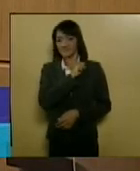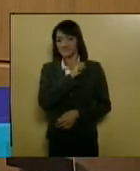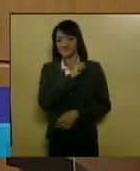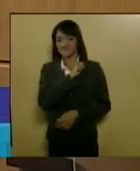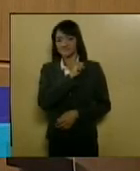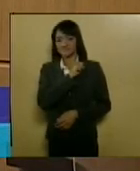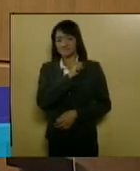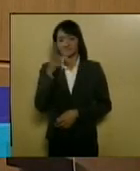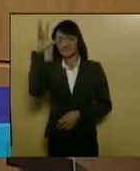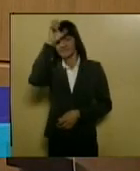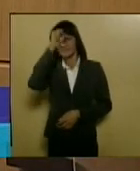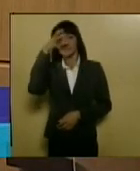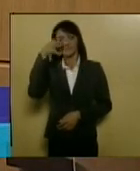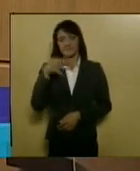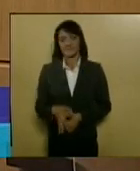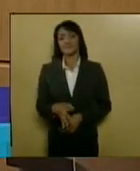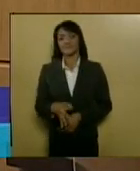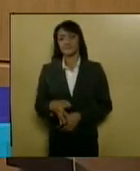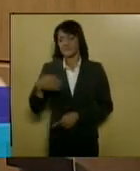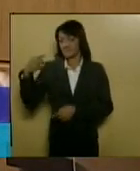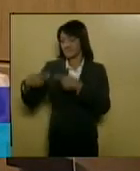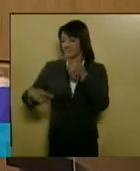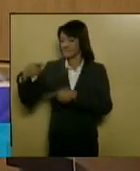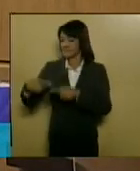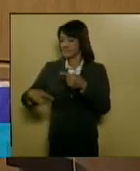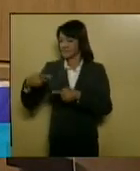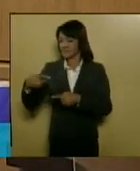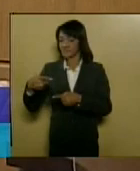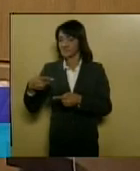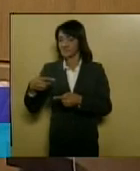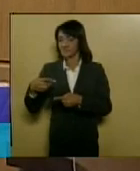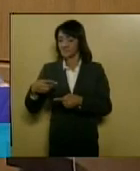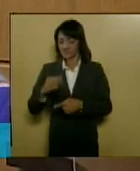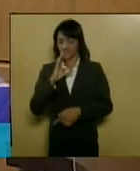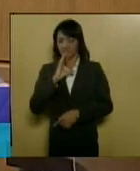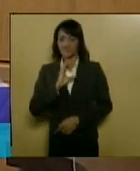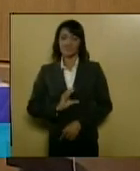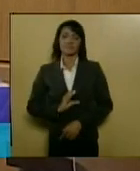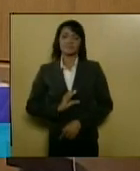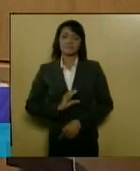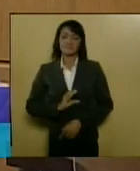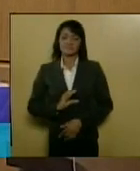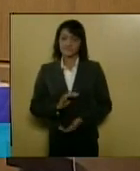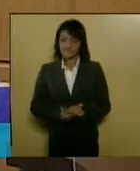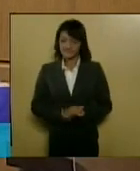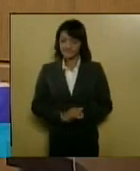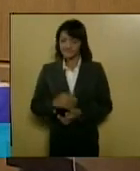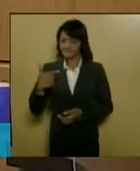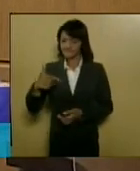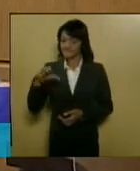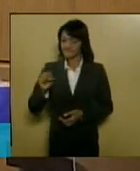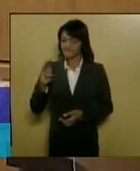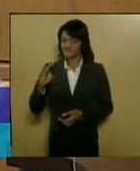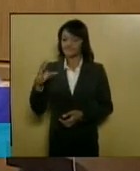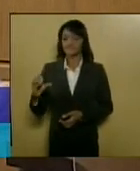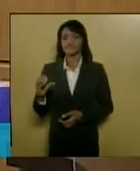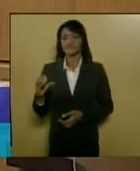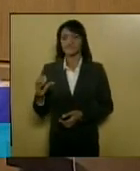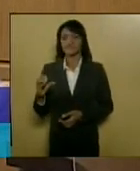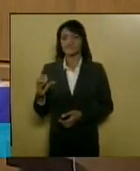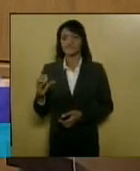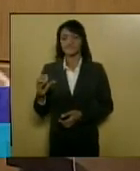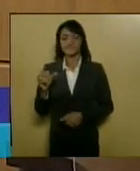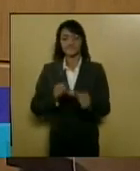consciência cívica, uma consciência política e uma consciência enquanto cidadão. E esse 28BC faz com os jovens